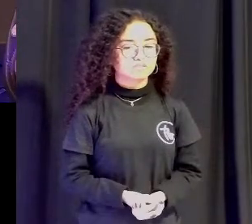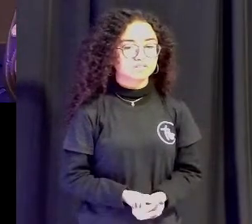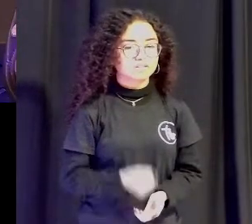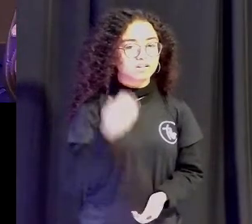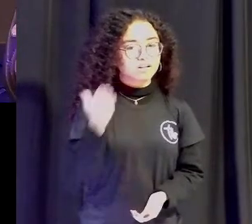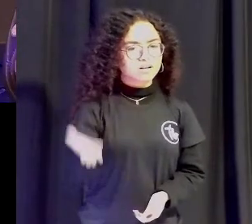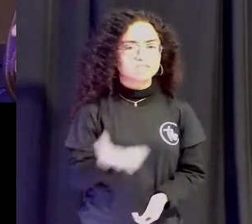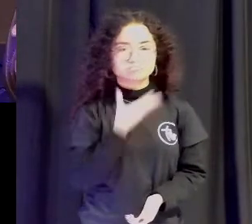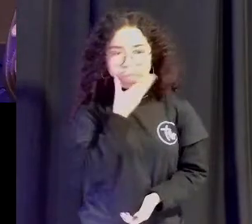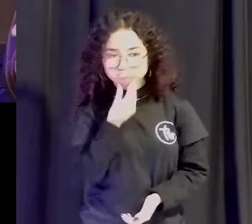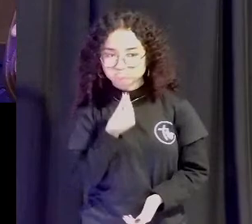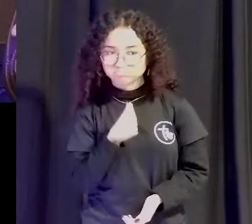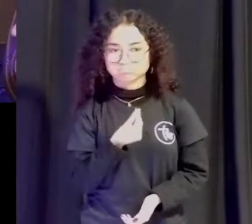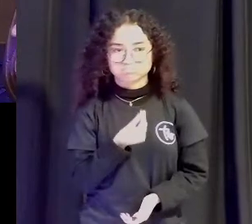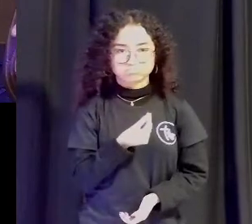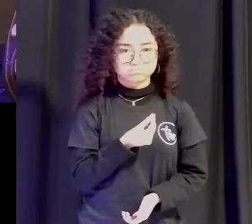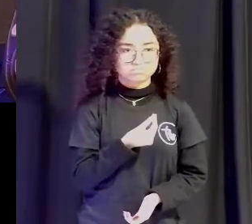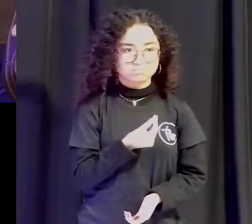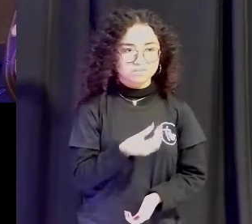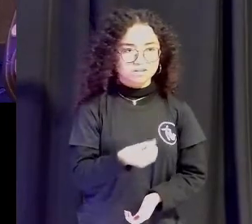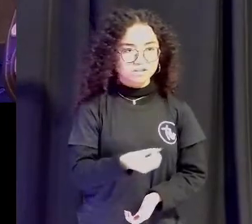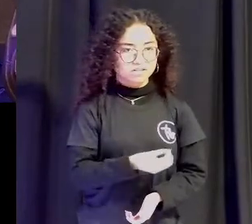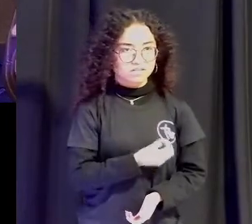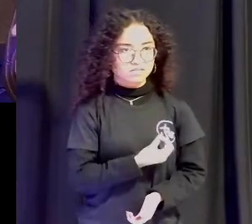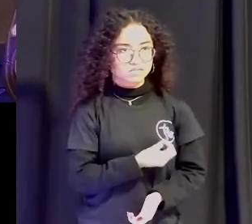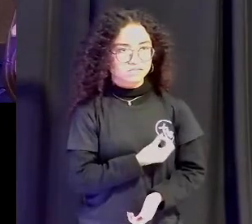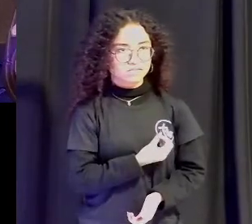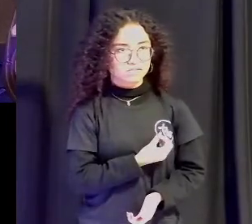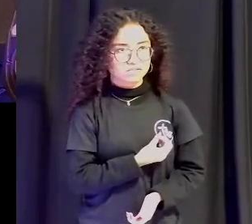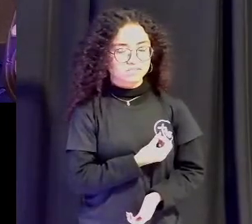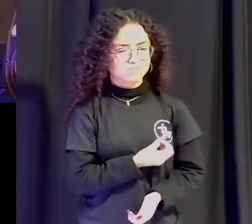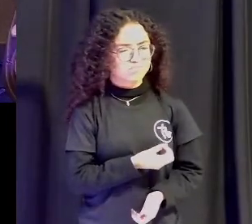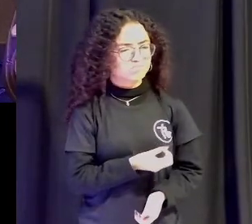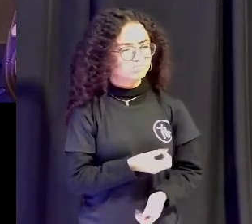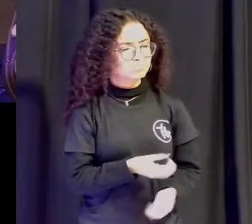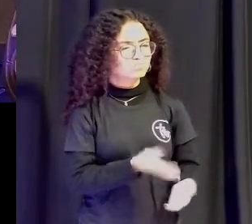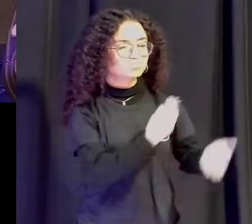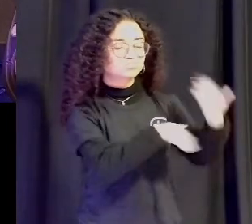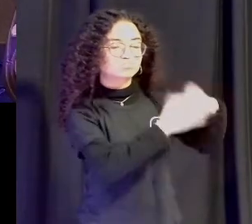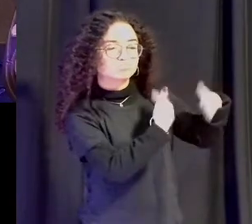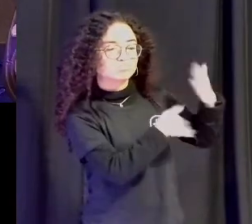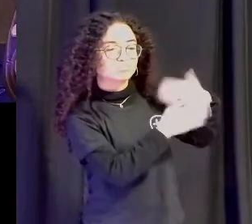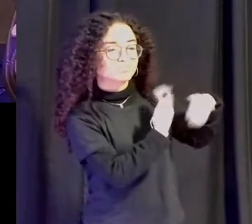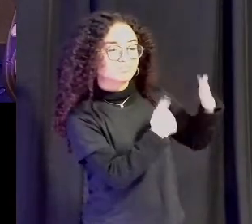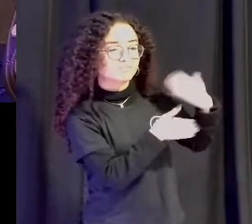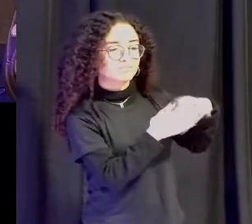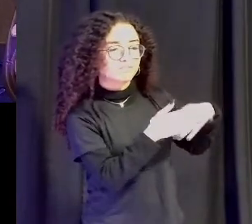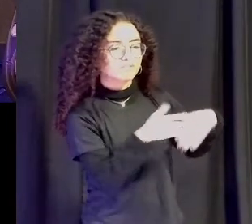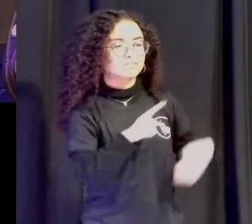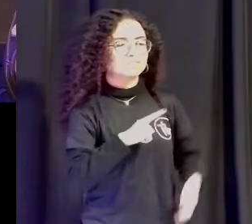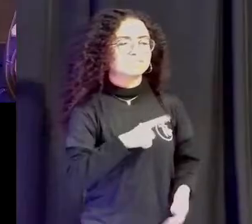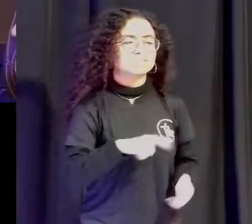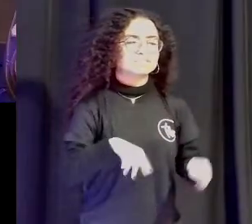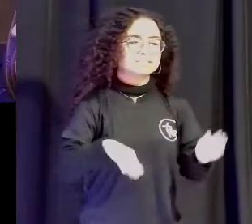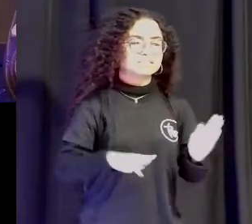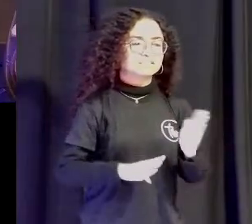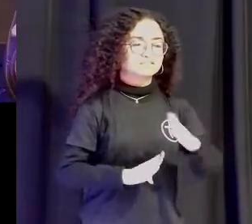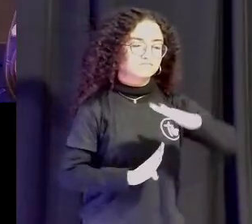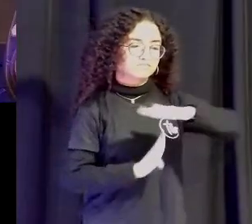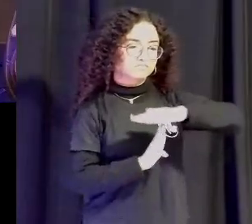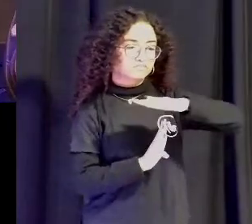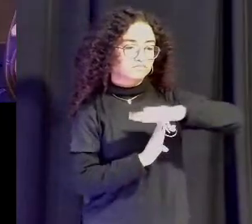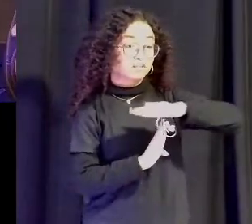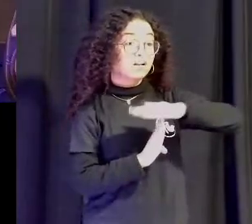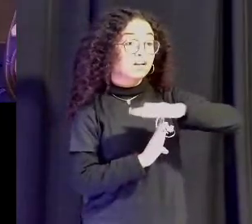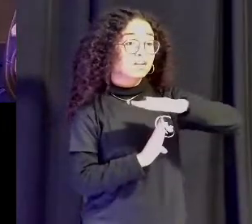Aquele homem, vivendo naquela época, com estas limitações, era muito